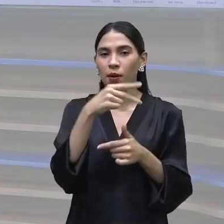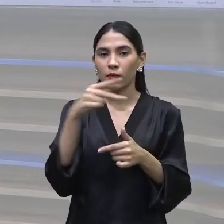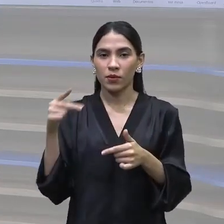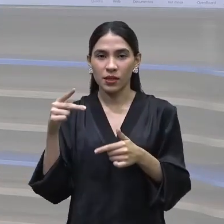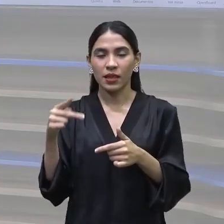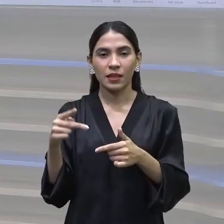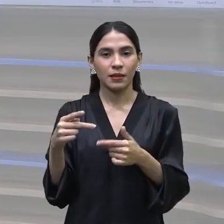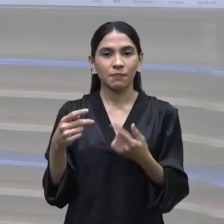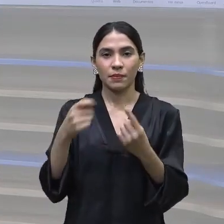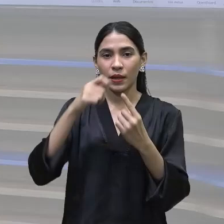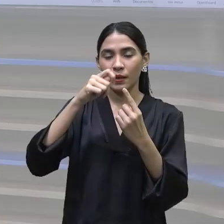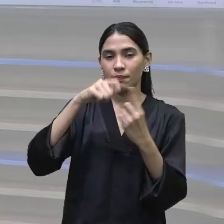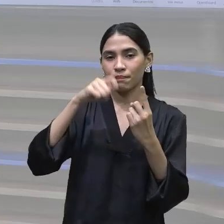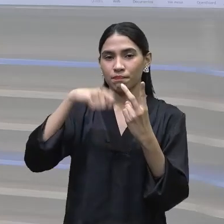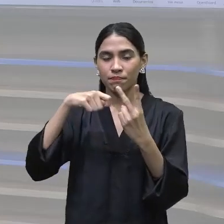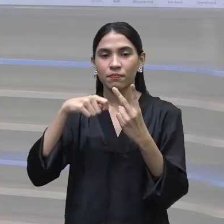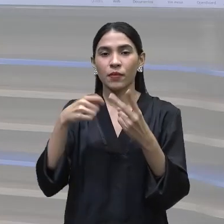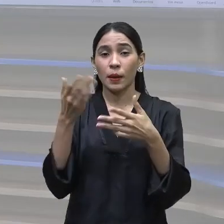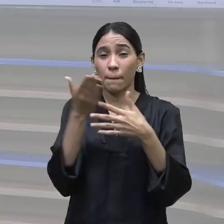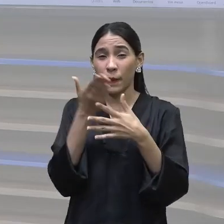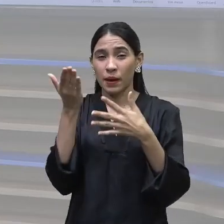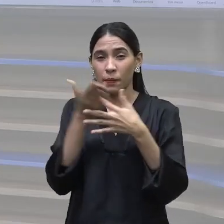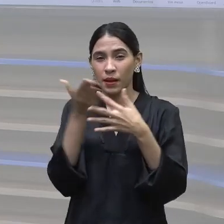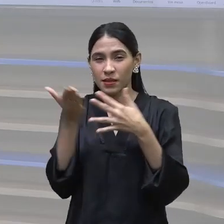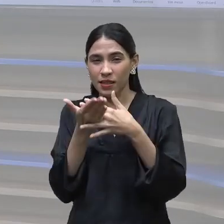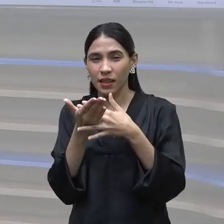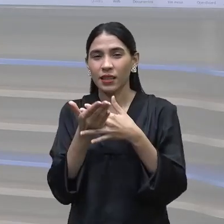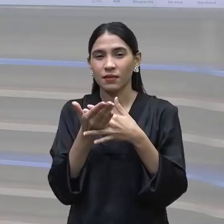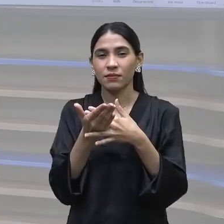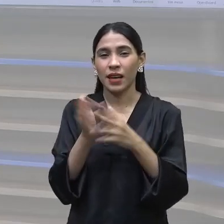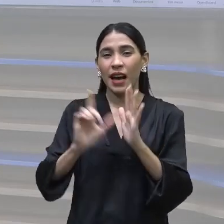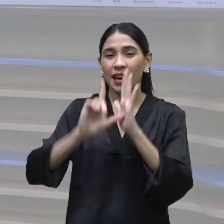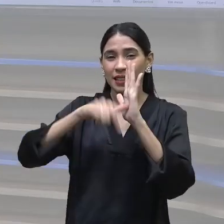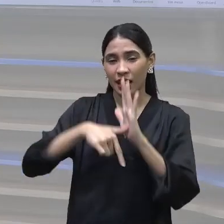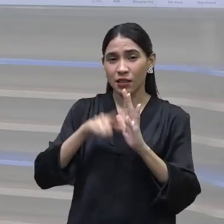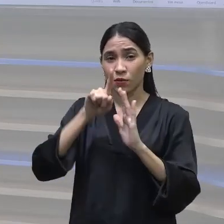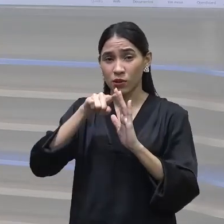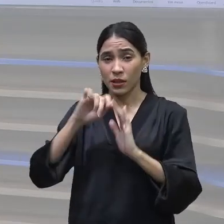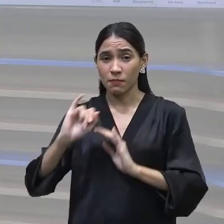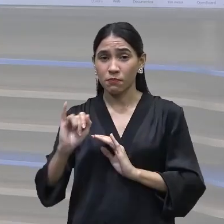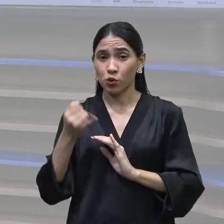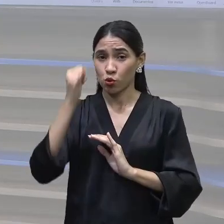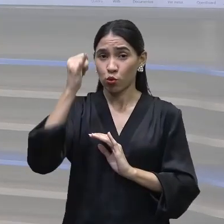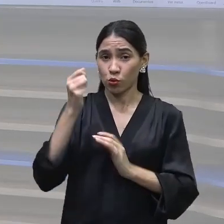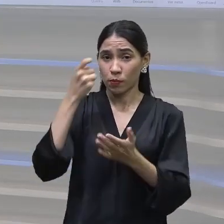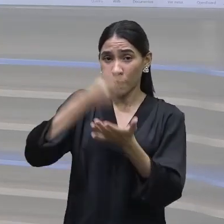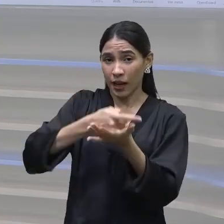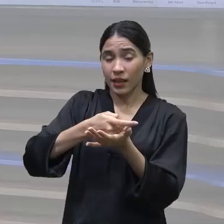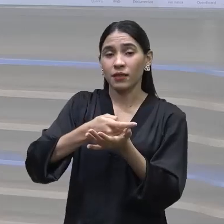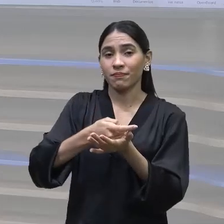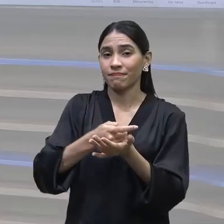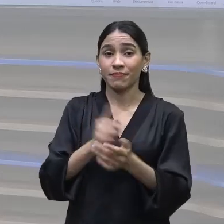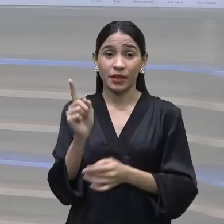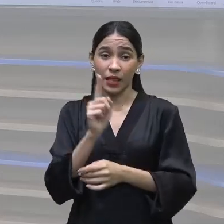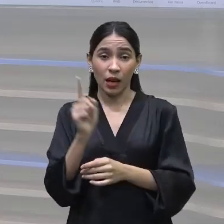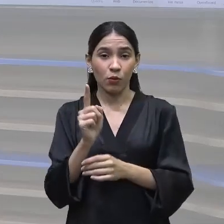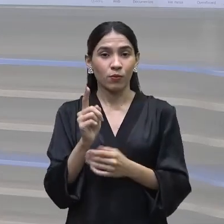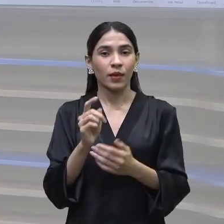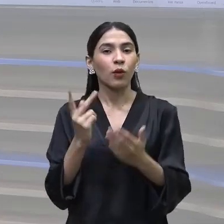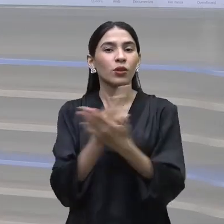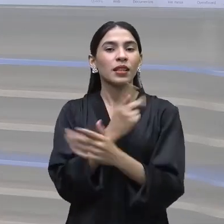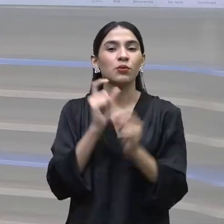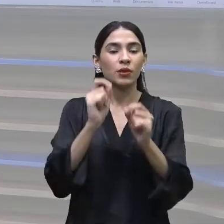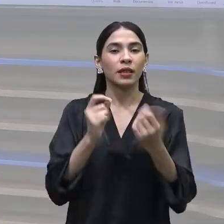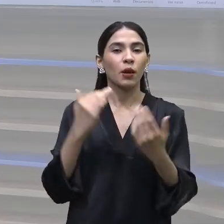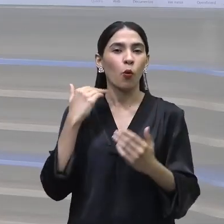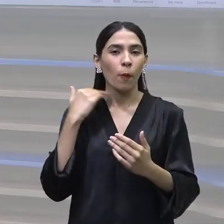atrasar 2 parcelas. Você vai pagar os juros dessas parcelas? Não, o banco vai te tomar a casa. Então, muito cuidado em relação a isso